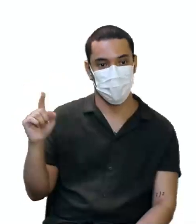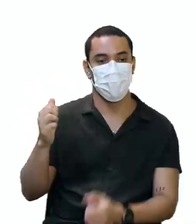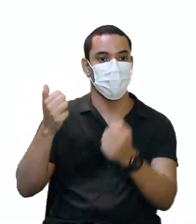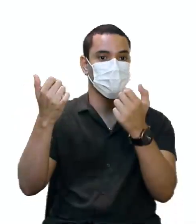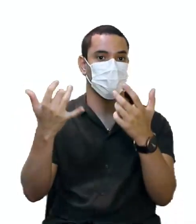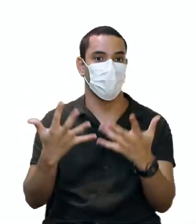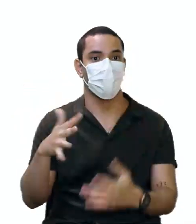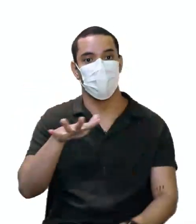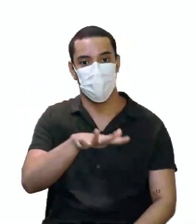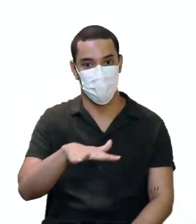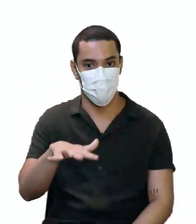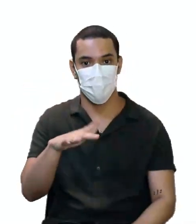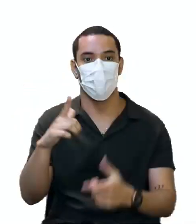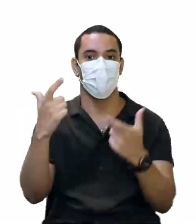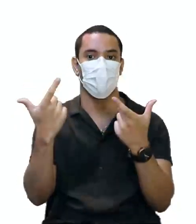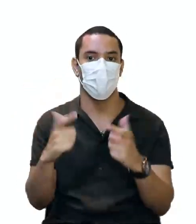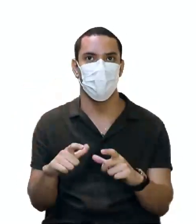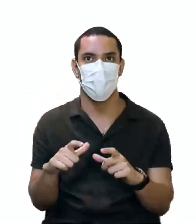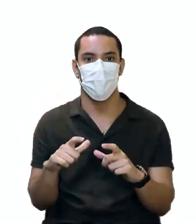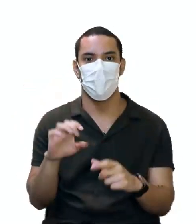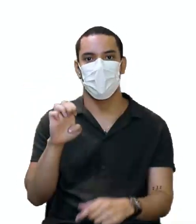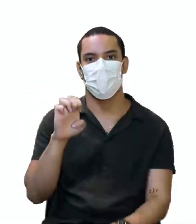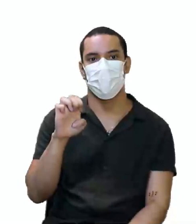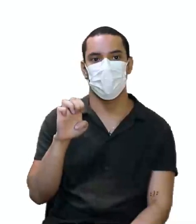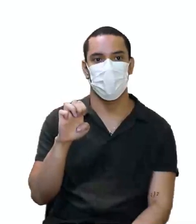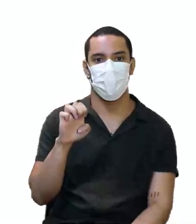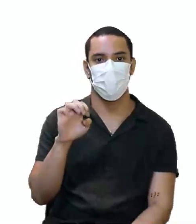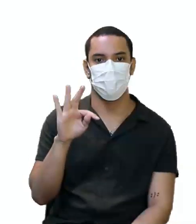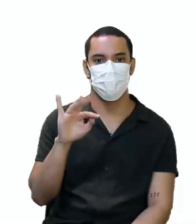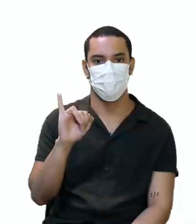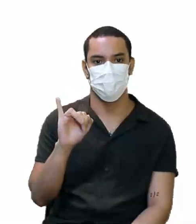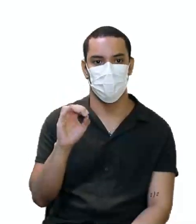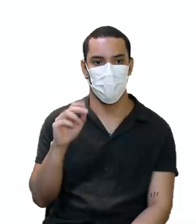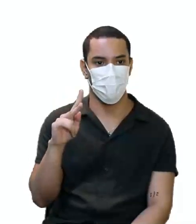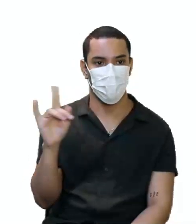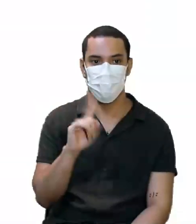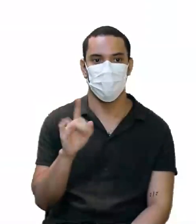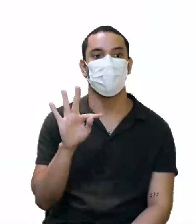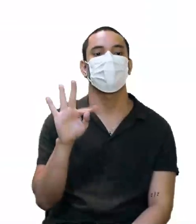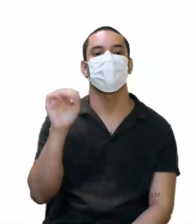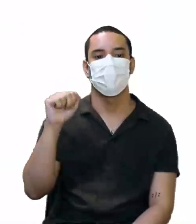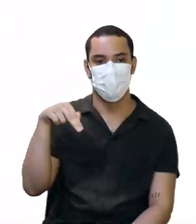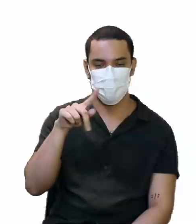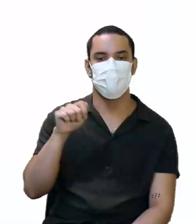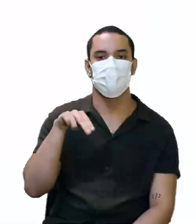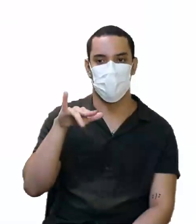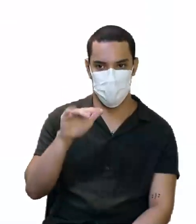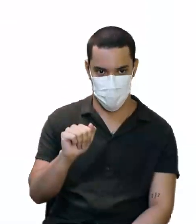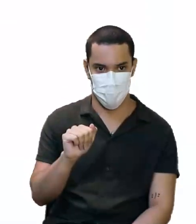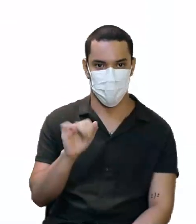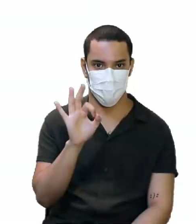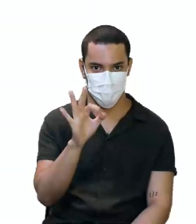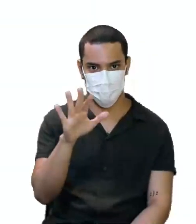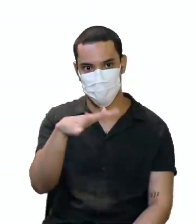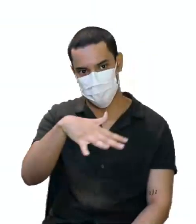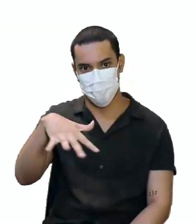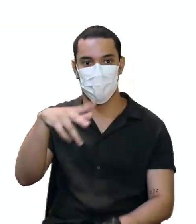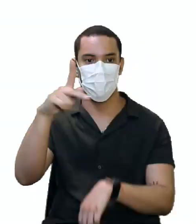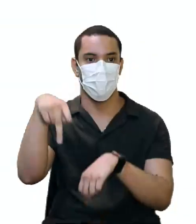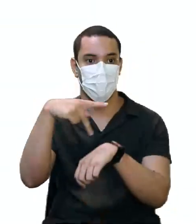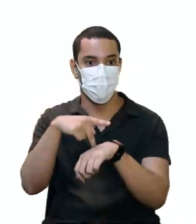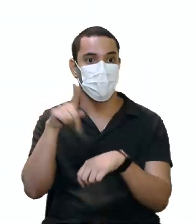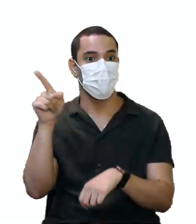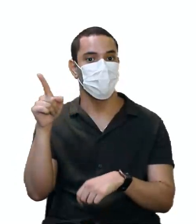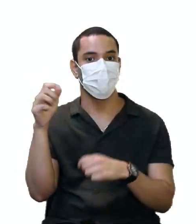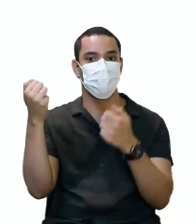região ali da Etiópia, não, deixa eu ver aqui. Tanzânia, né? Vamos lá. Essa